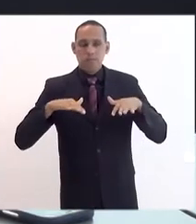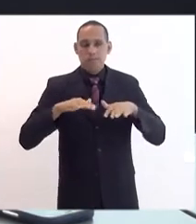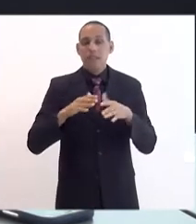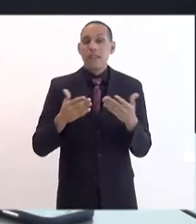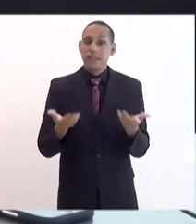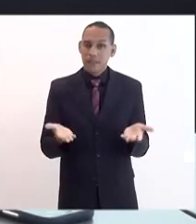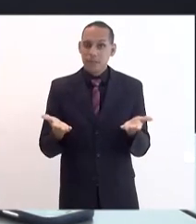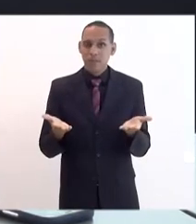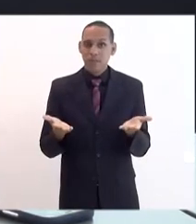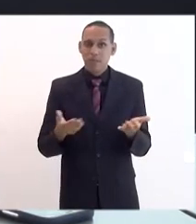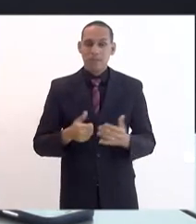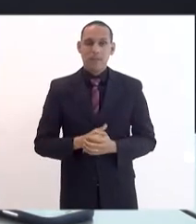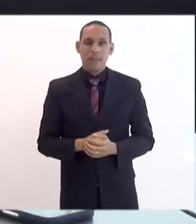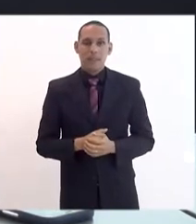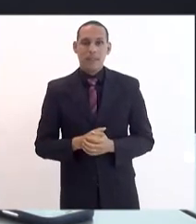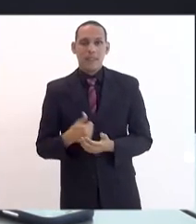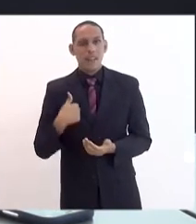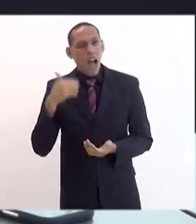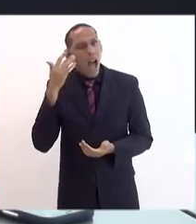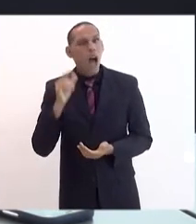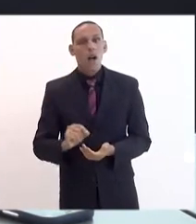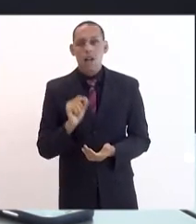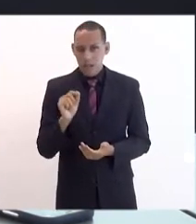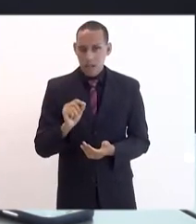Então, acho eu